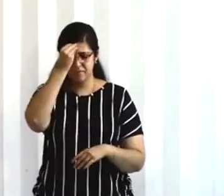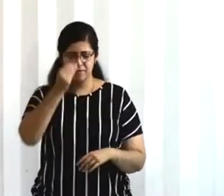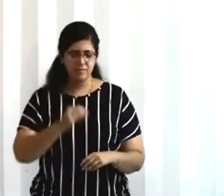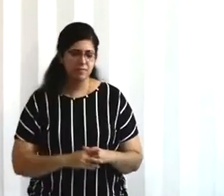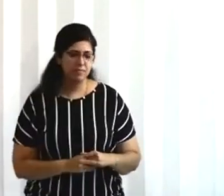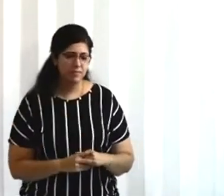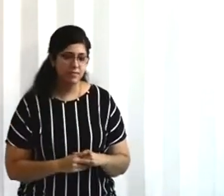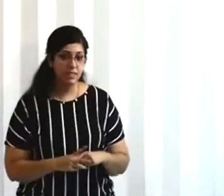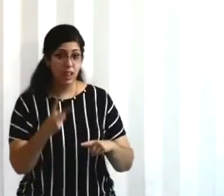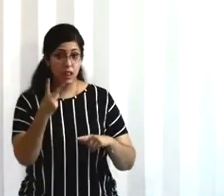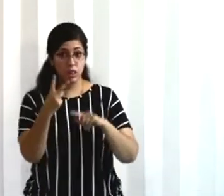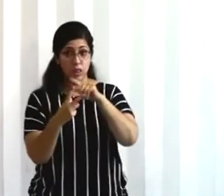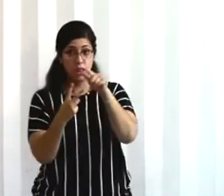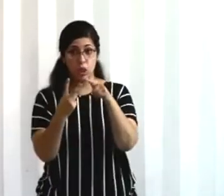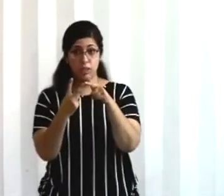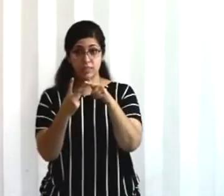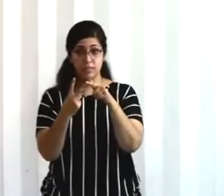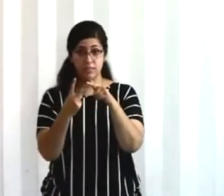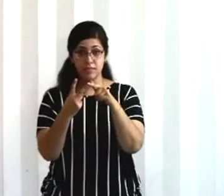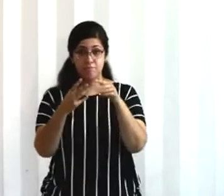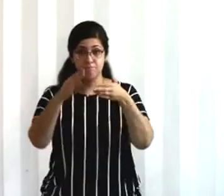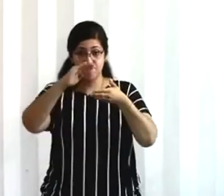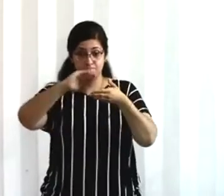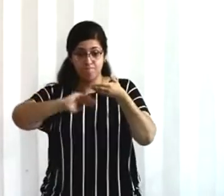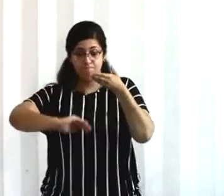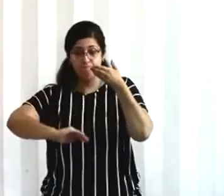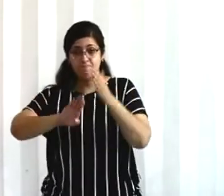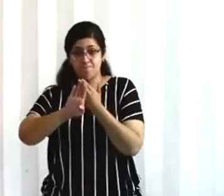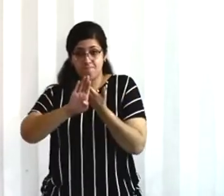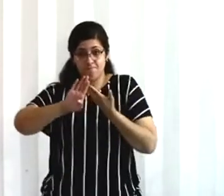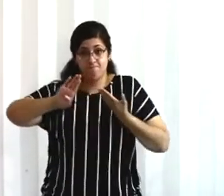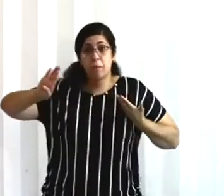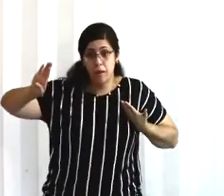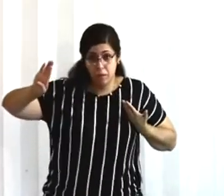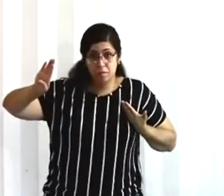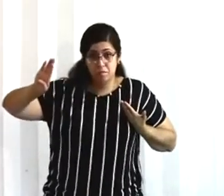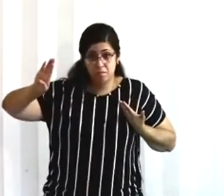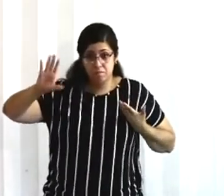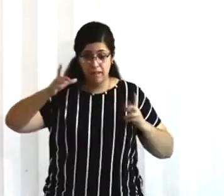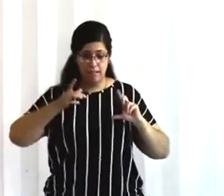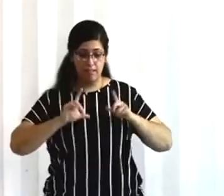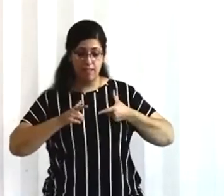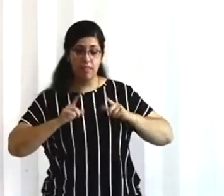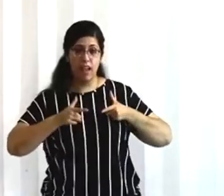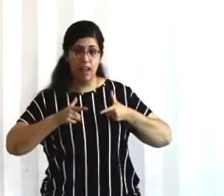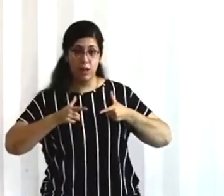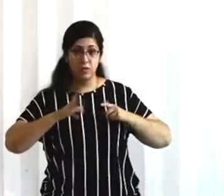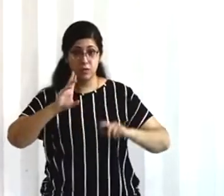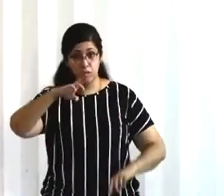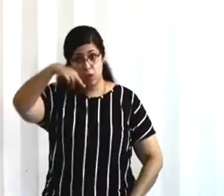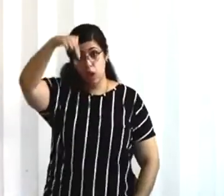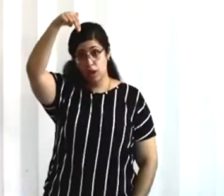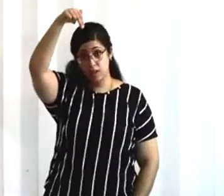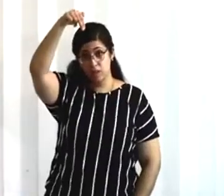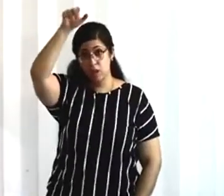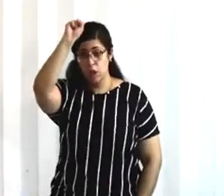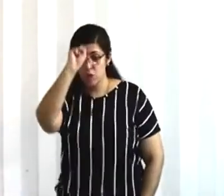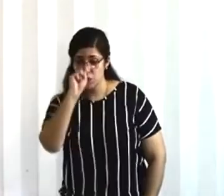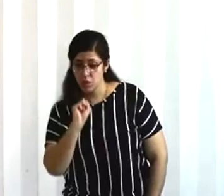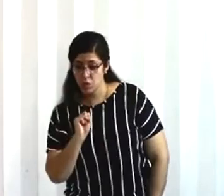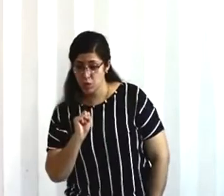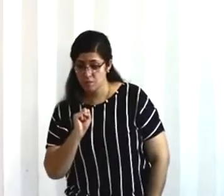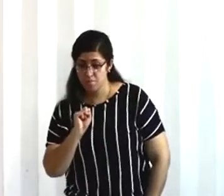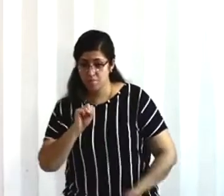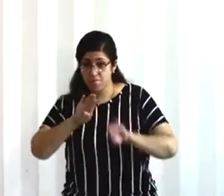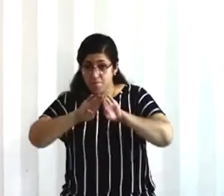2 reinos. E eles foram divididos, tendo vários reis do norte e vários reis do sul. E os reis do